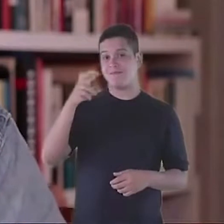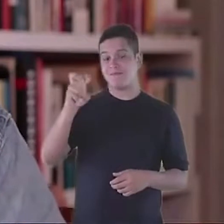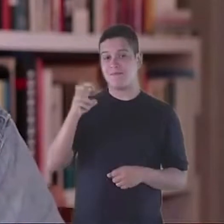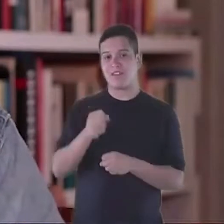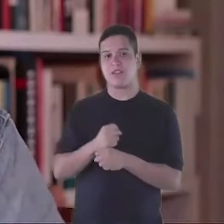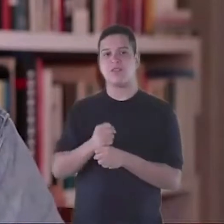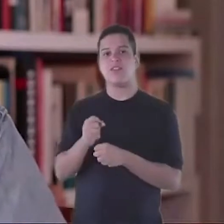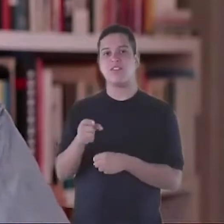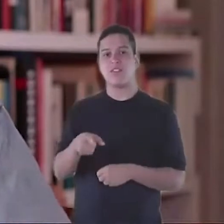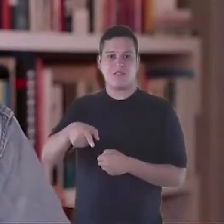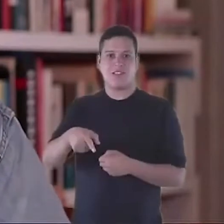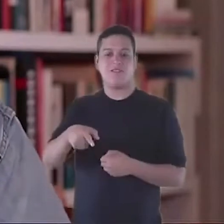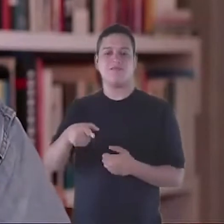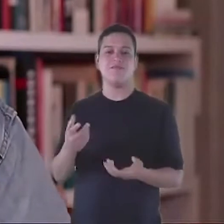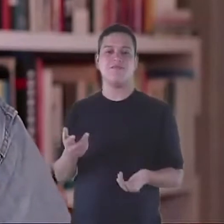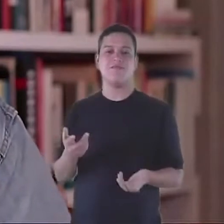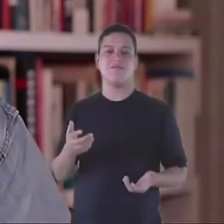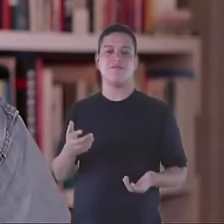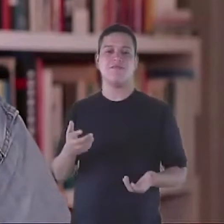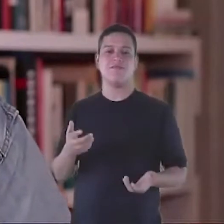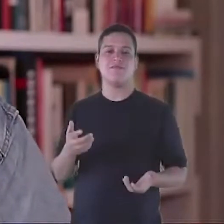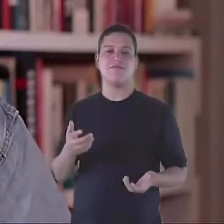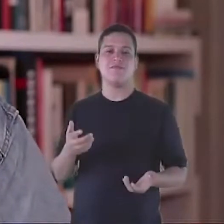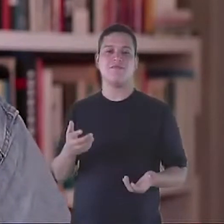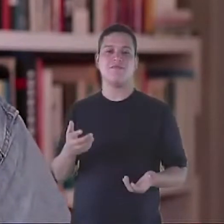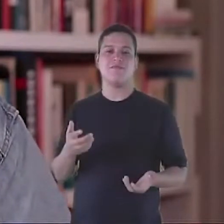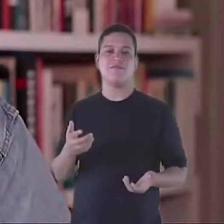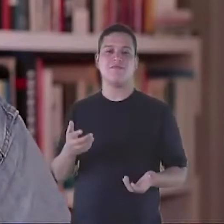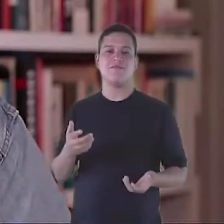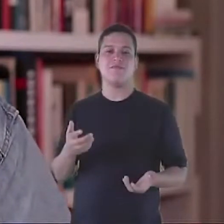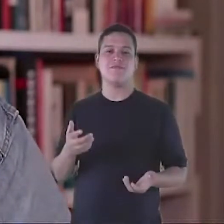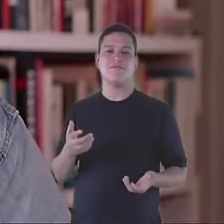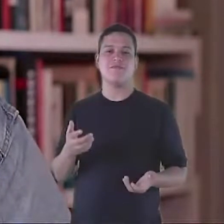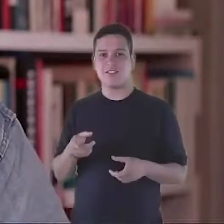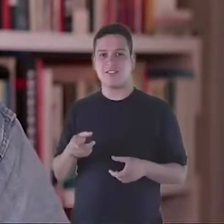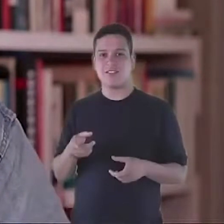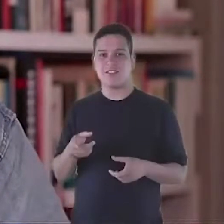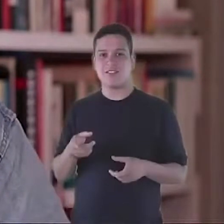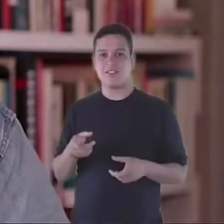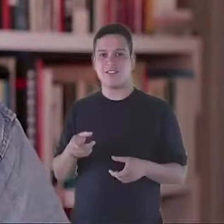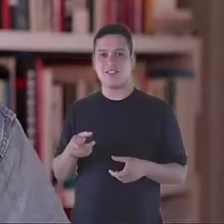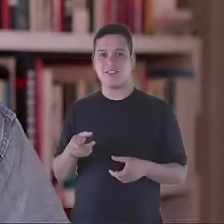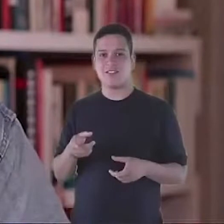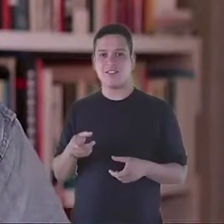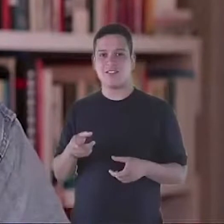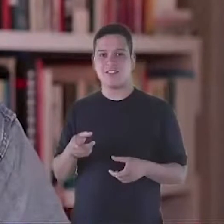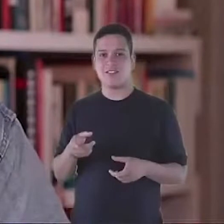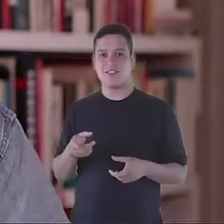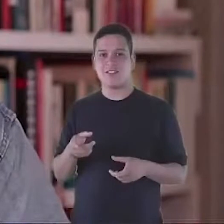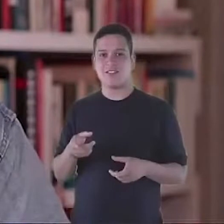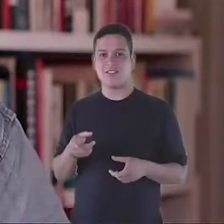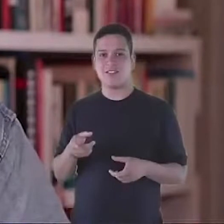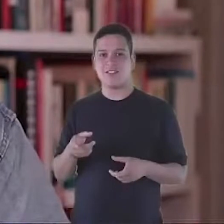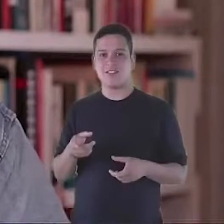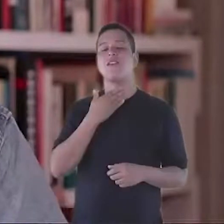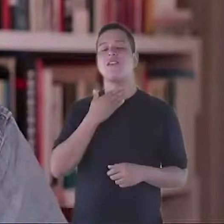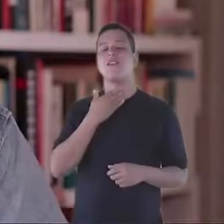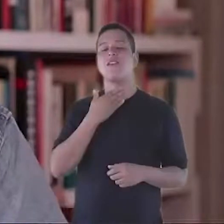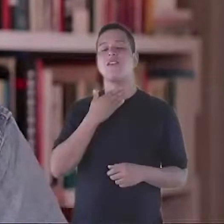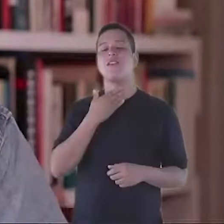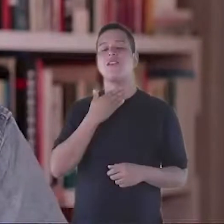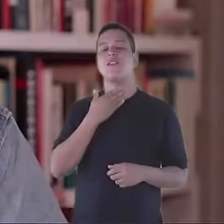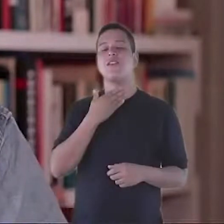é que eu comecei. Forma, hoje nós temos a presença do meu querido, queridíssimo amigo